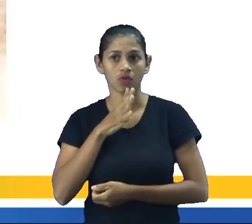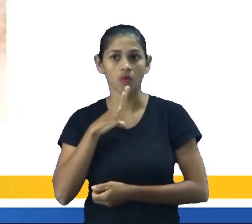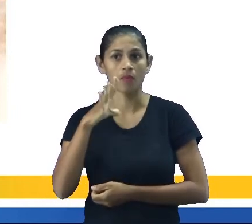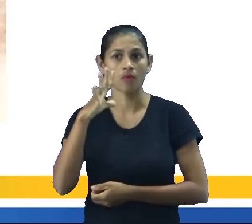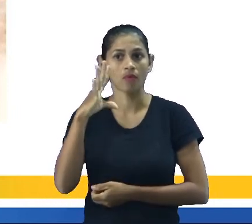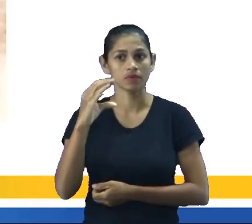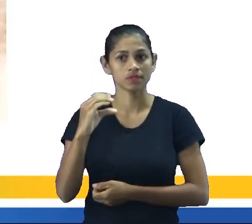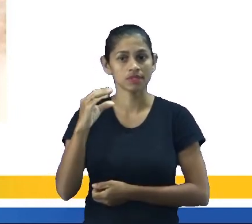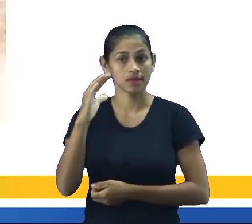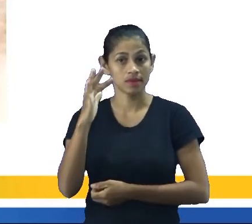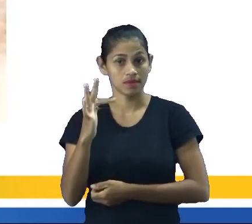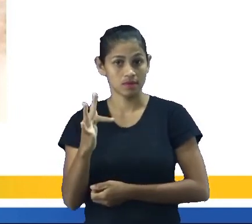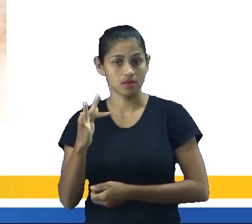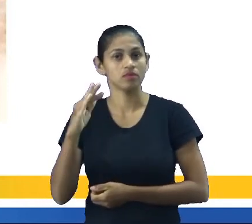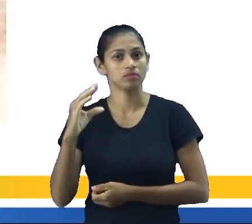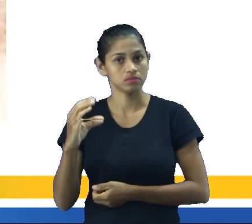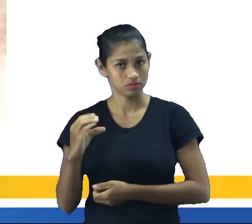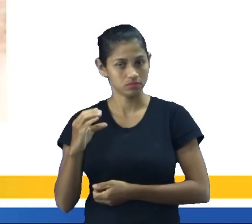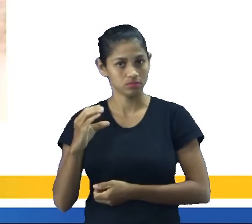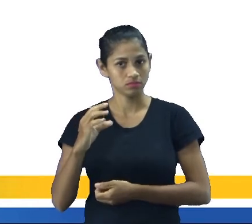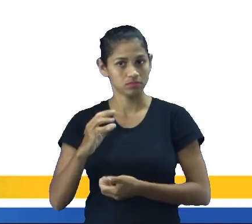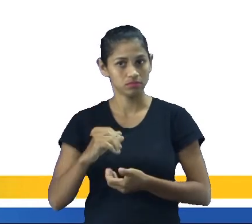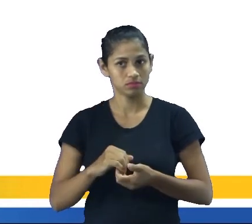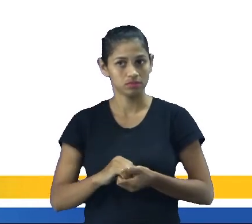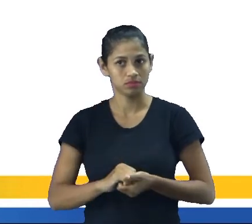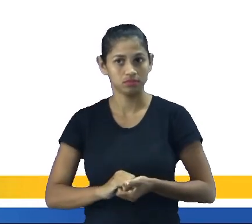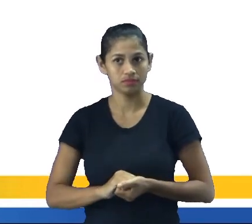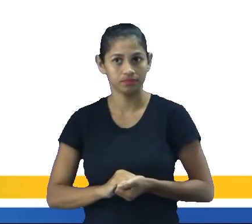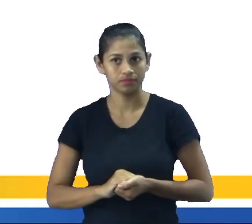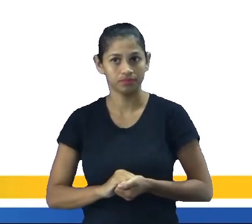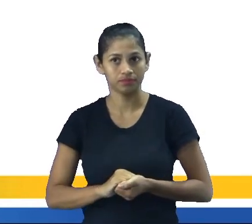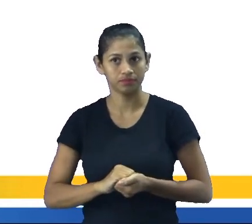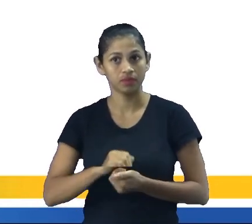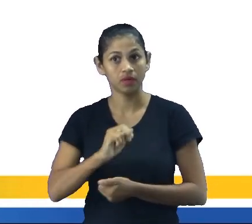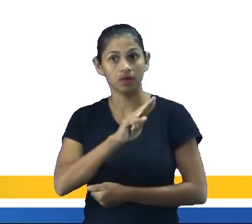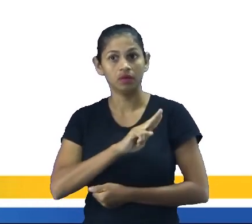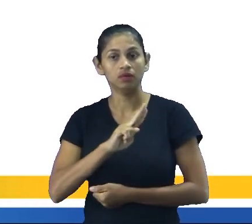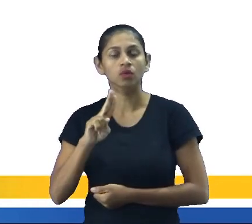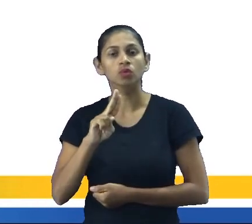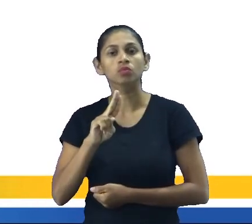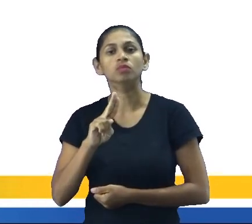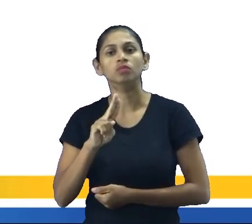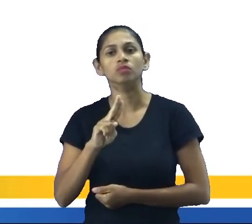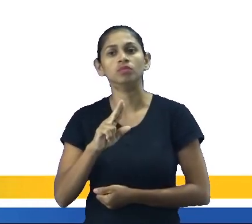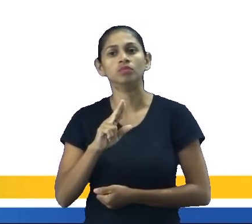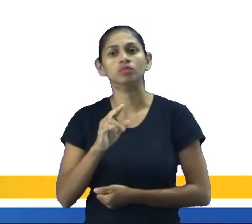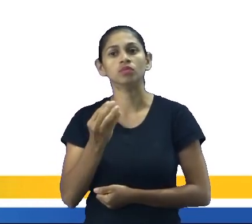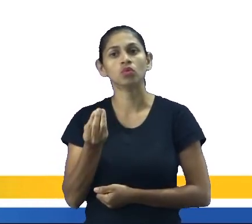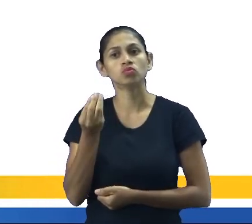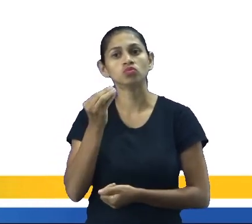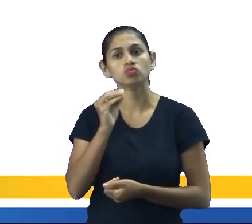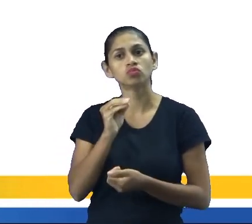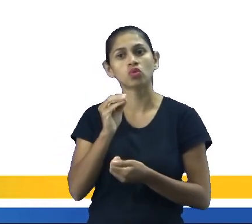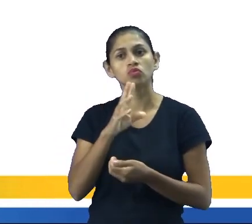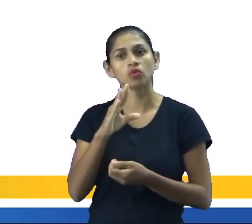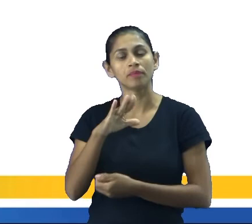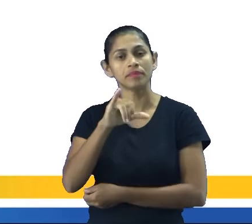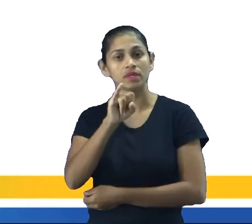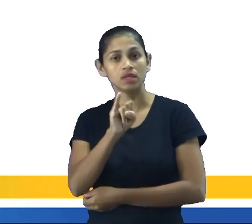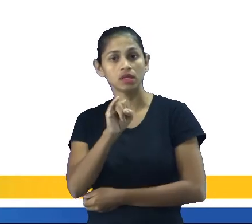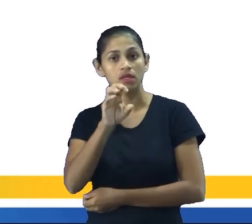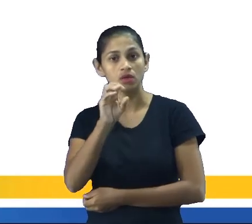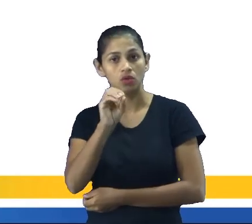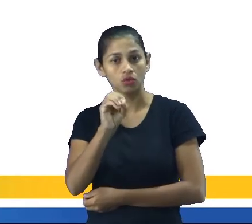utilizado ali em aerosóis. Então, a nomenclatura, né, a gente coloca o nome do haleto. Então, aqui no caso